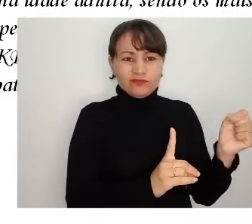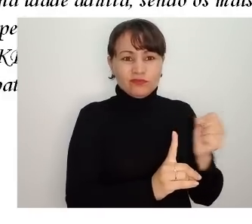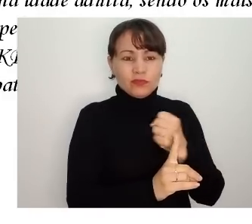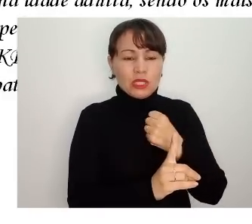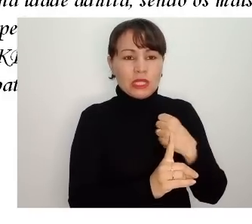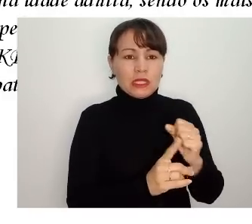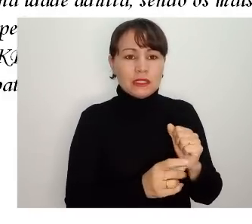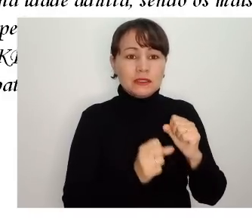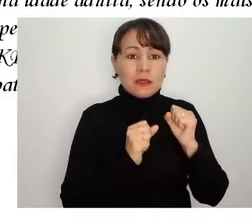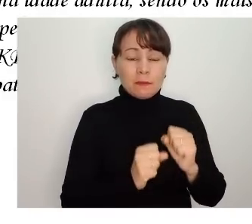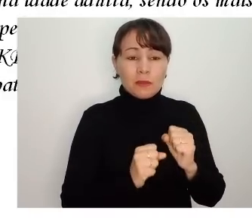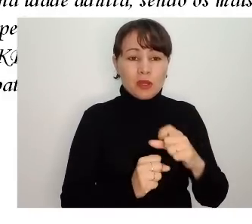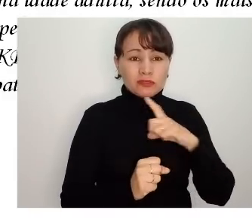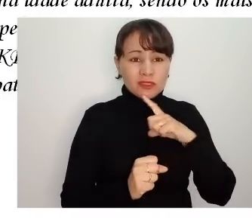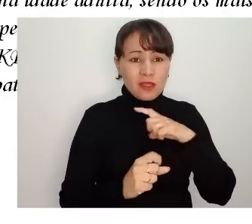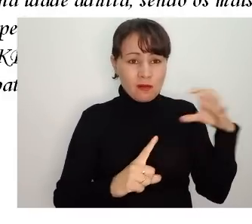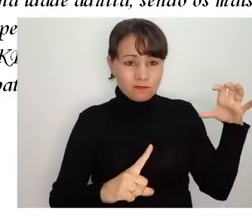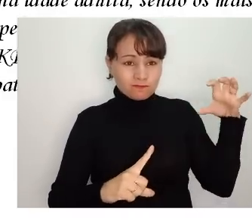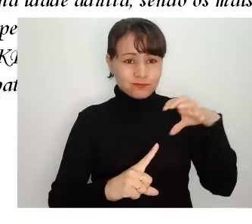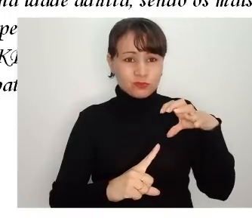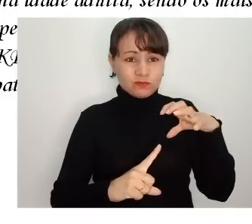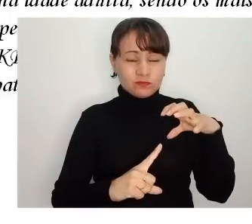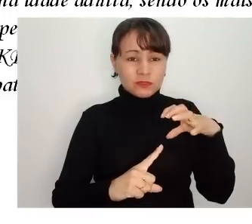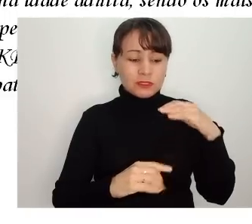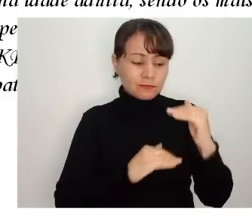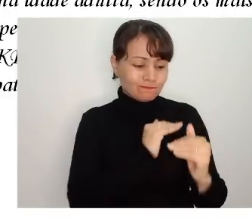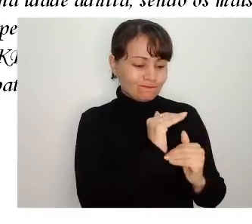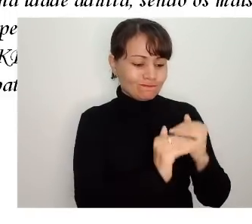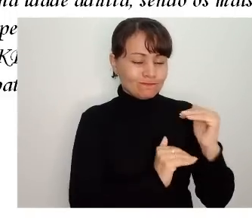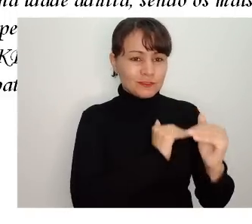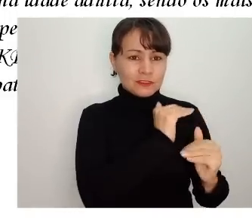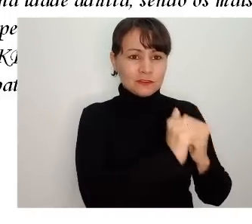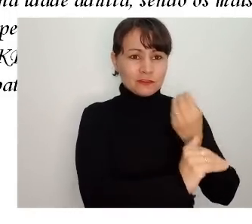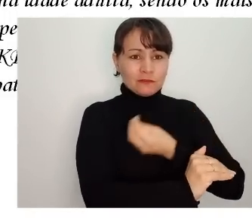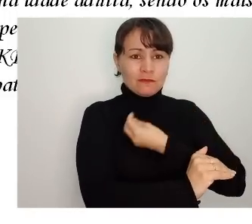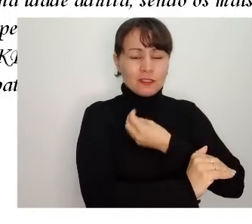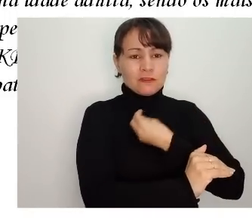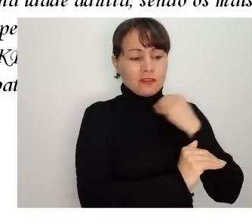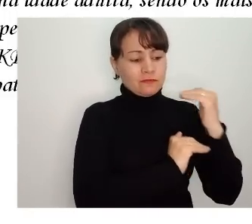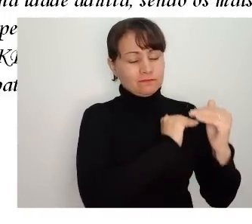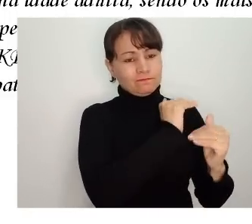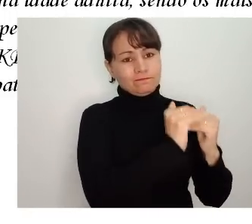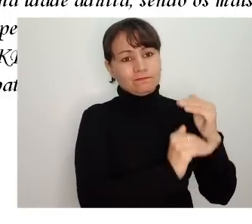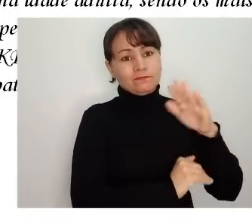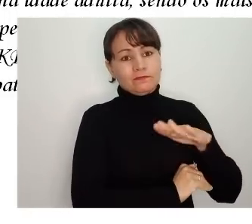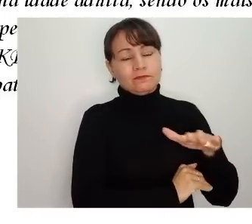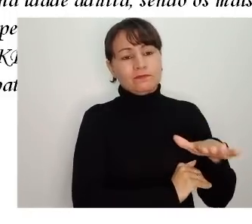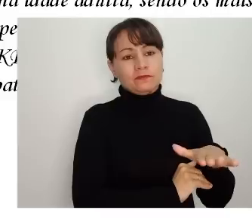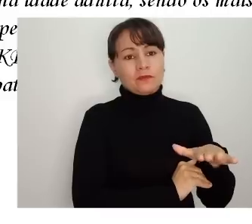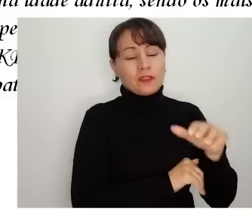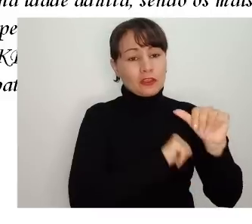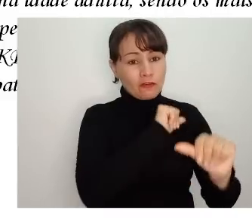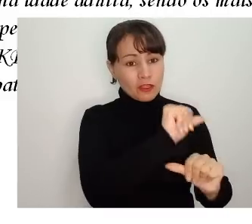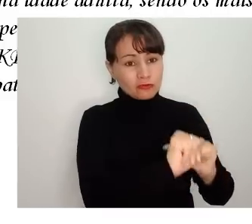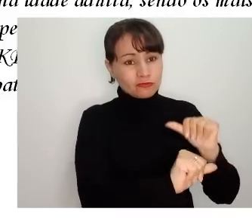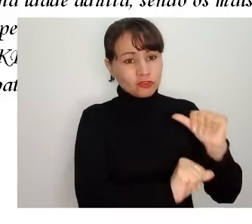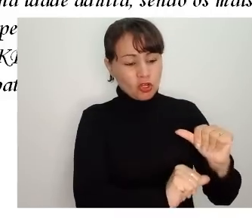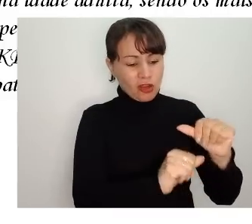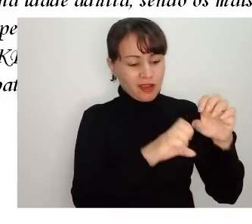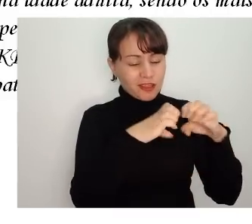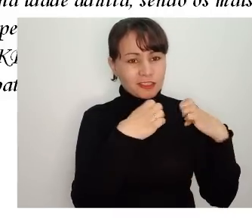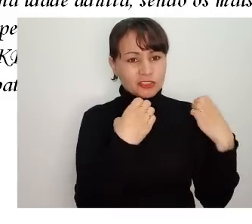agressões. Tudo isso pode ter um impacto no desenvolvimento dessas crianças que vão